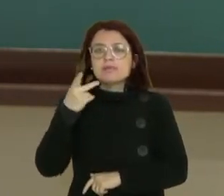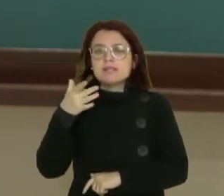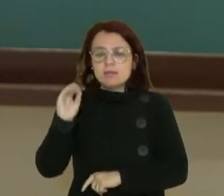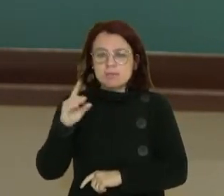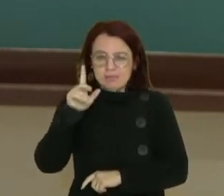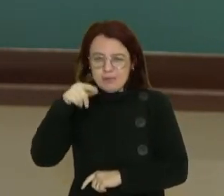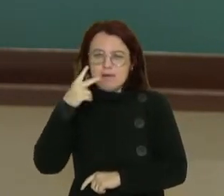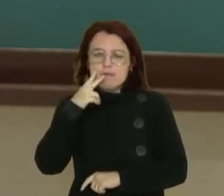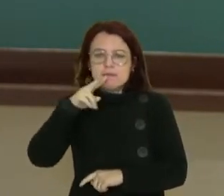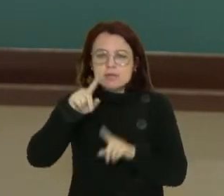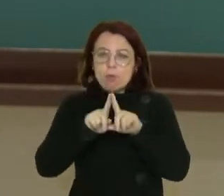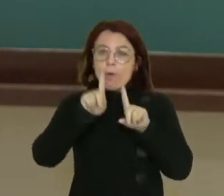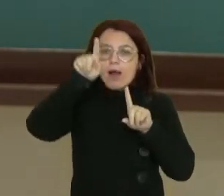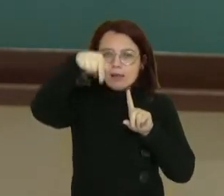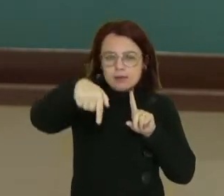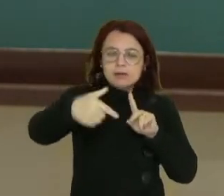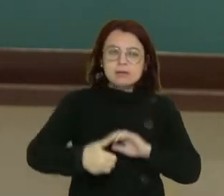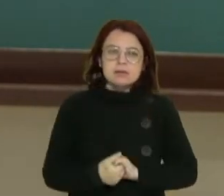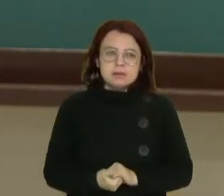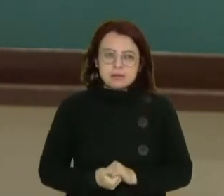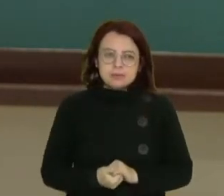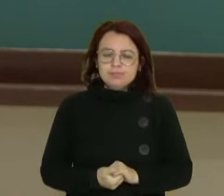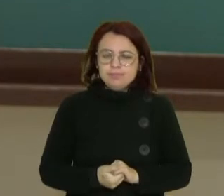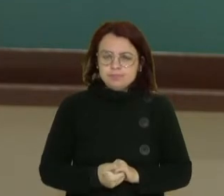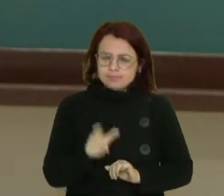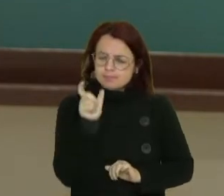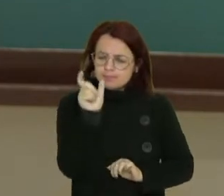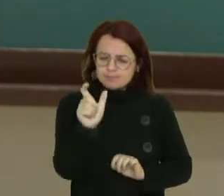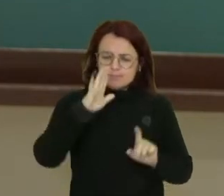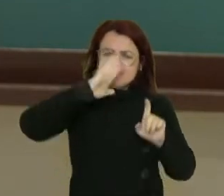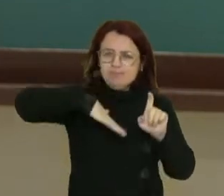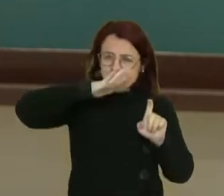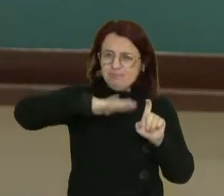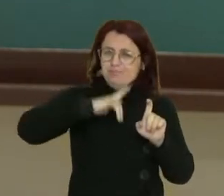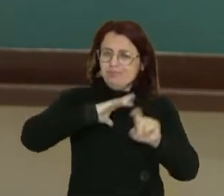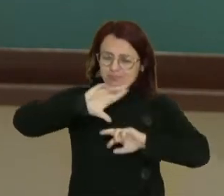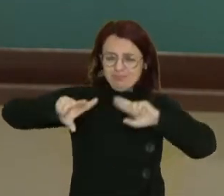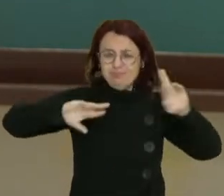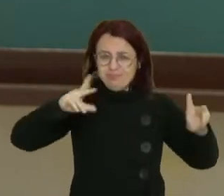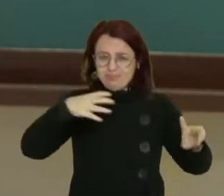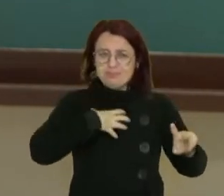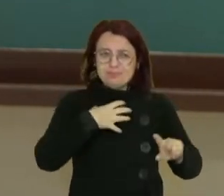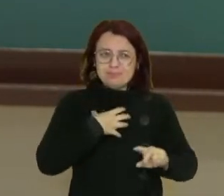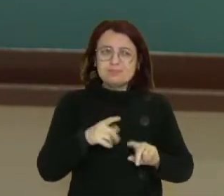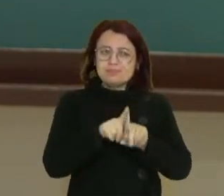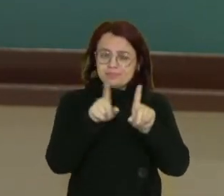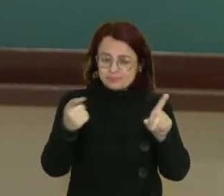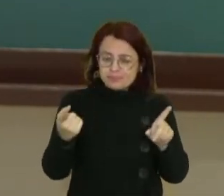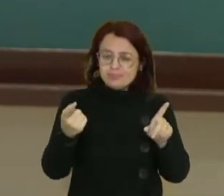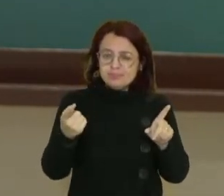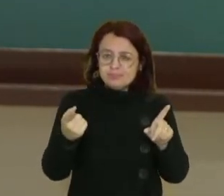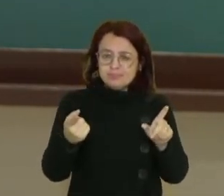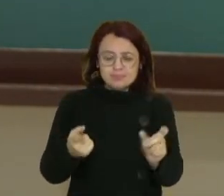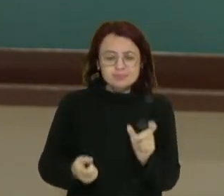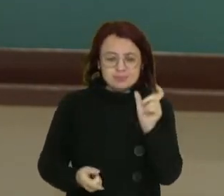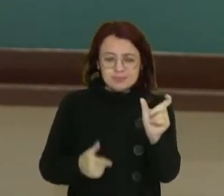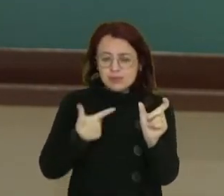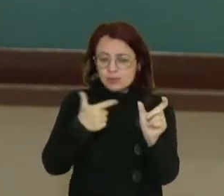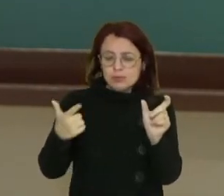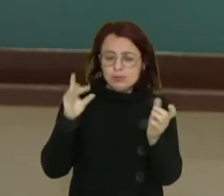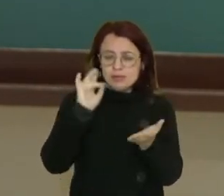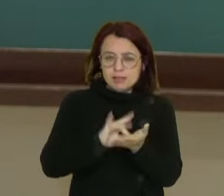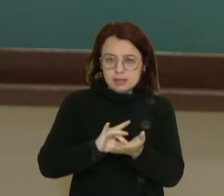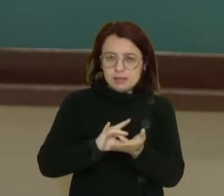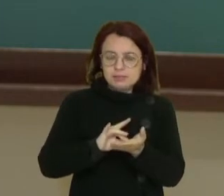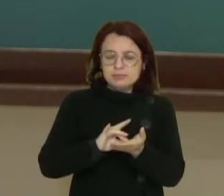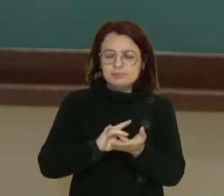Bem, o mito, a palavra mito, tomou muitos sentidos, mas mito, modernamente, embora é aquilo que não é real, na